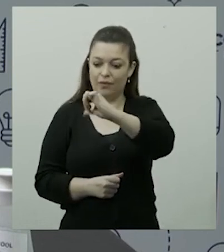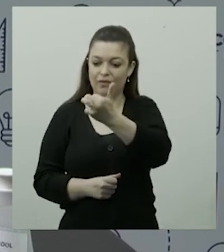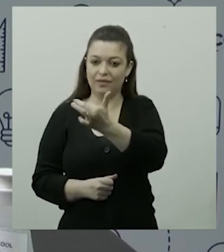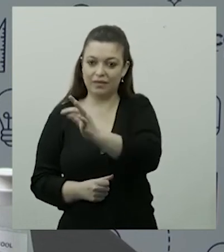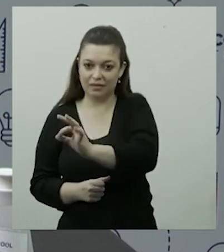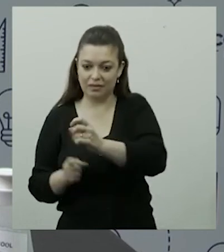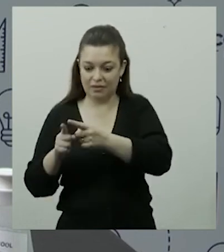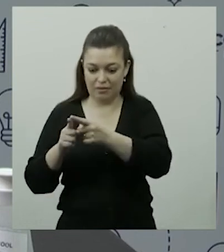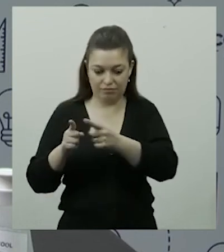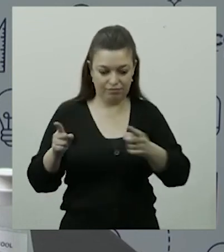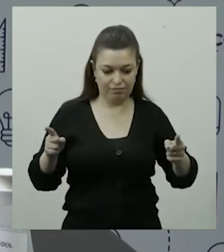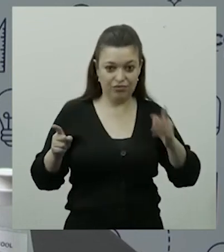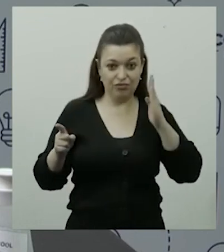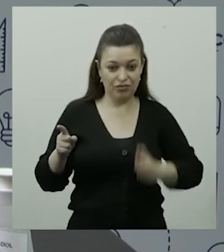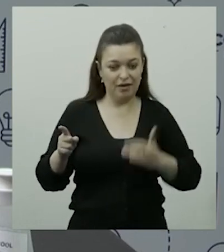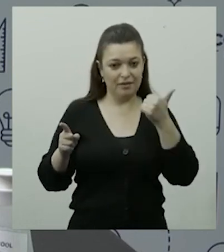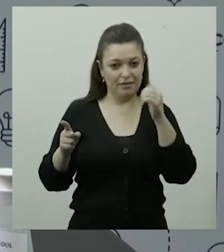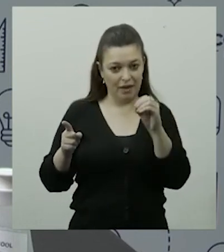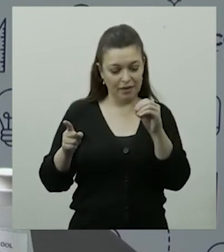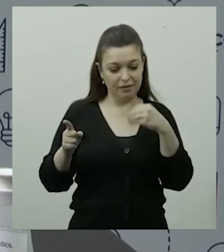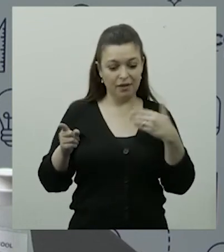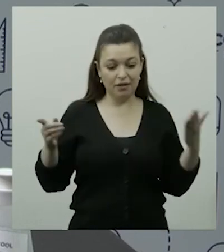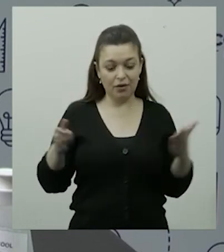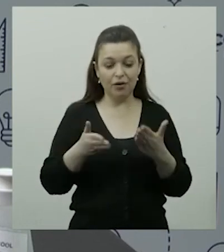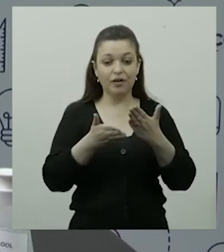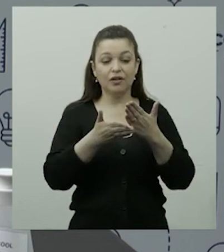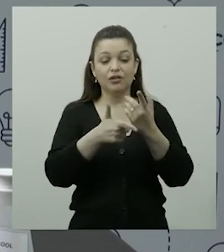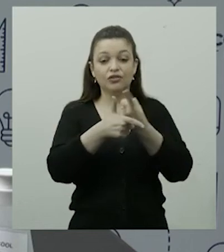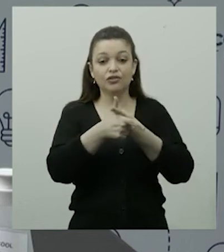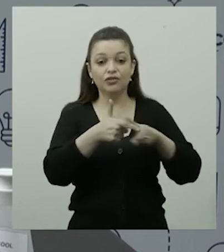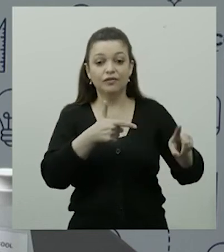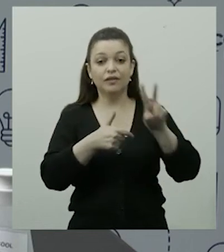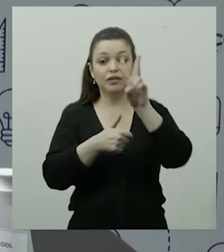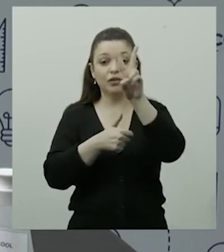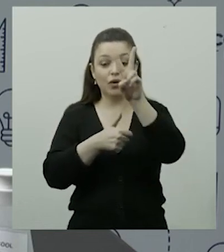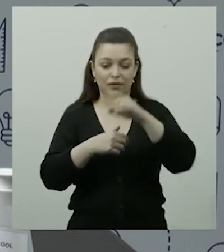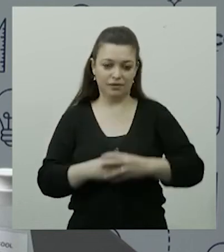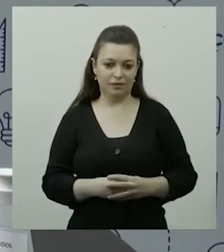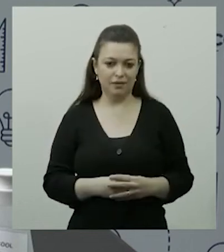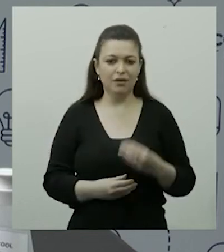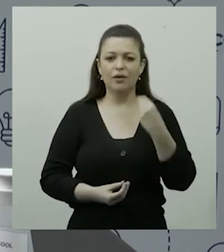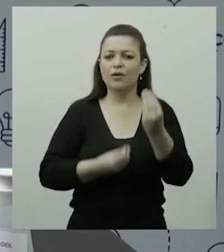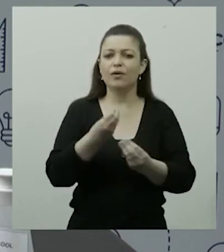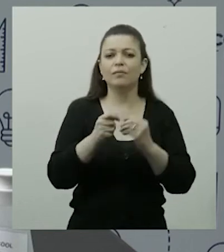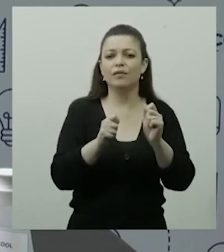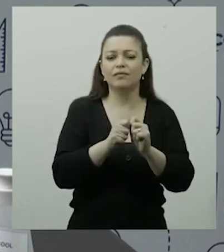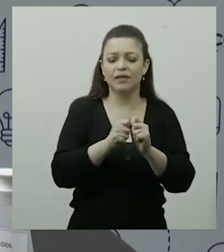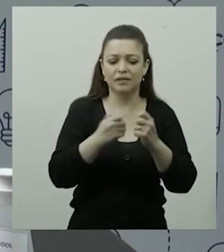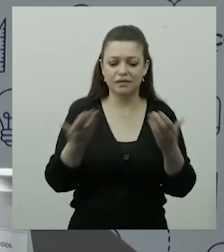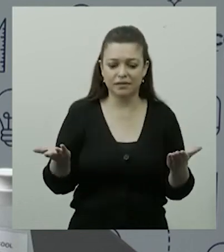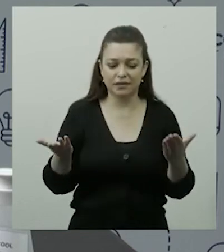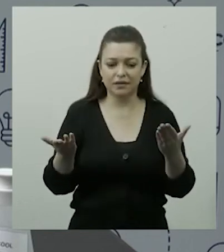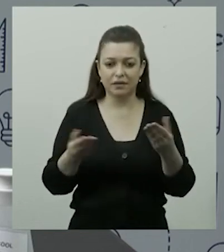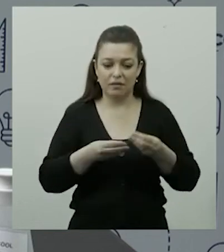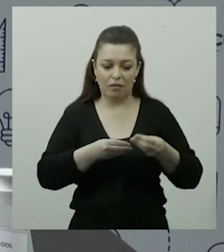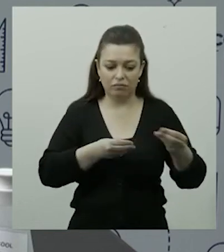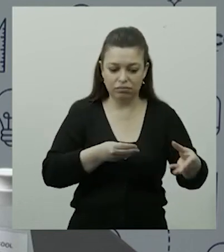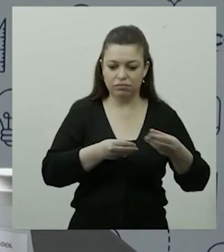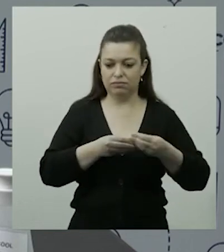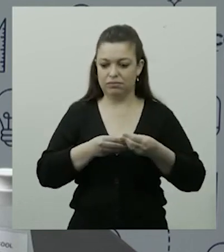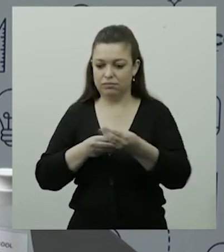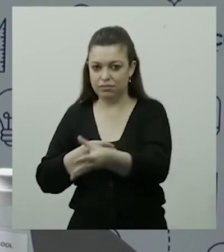7, 8, 9, 10. E vou dividir por 2. Como que eu posso fazer isso? Vou distribuindo,